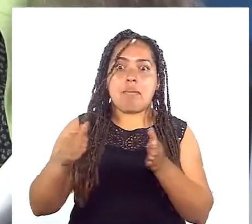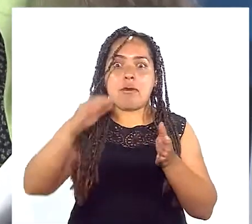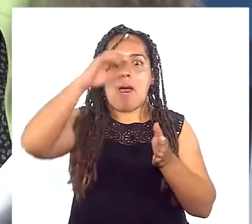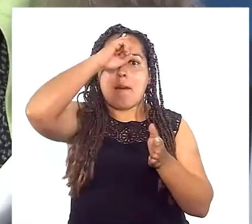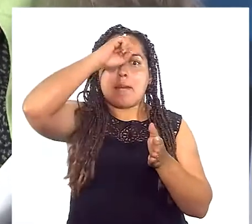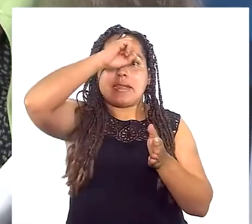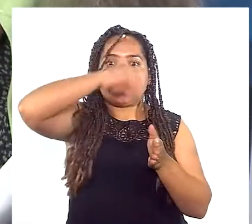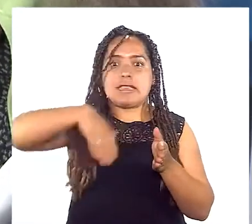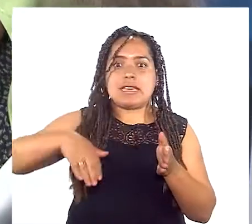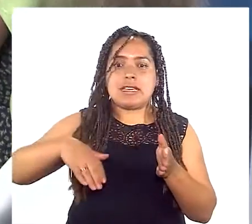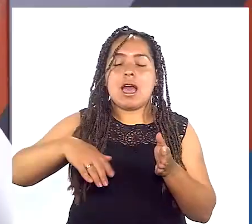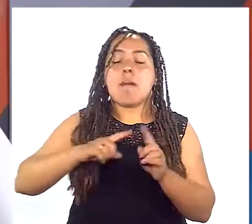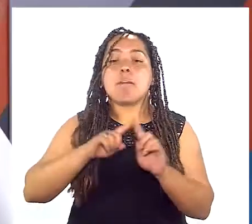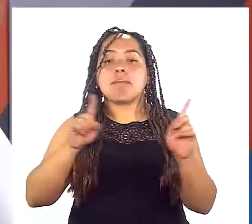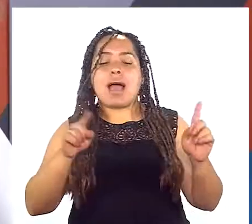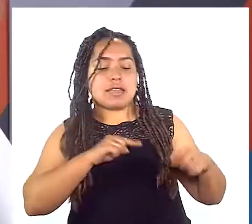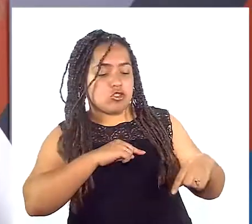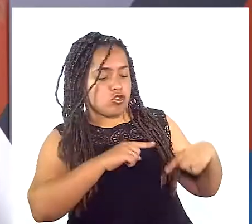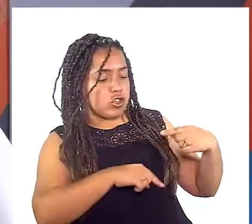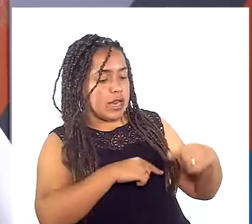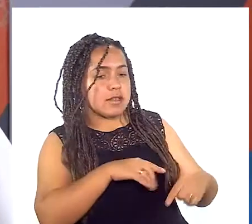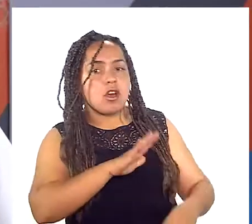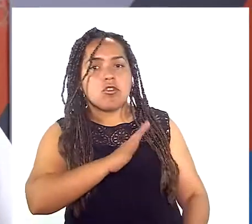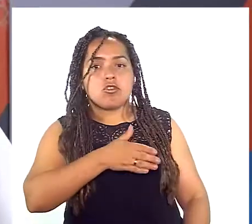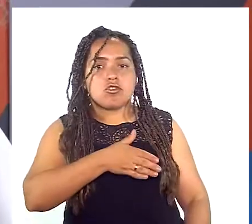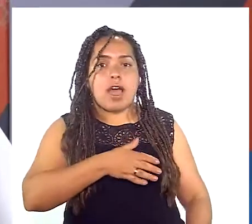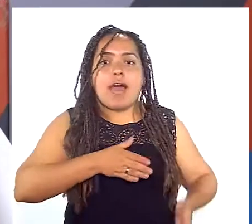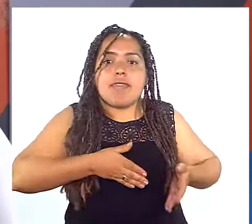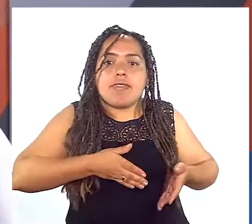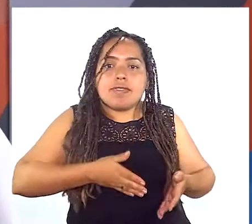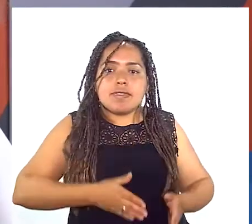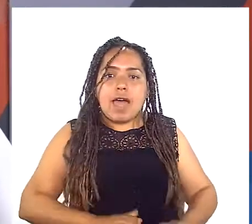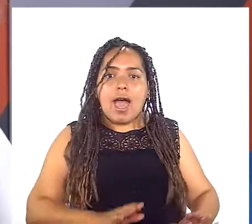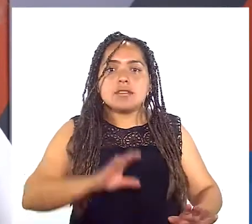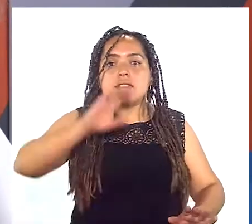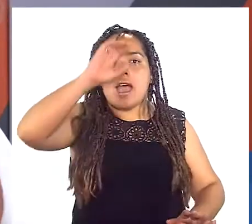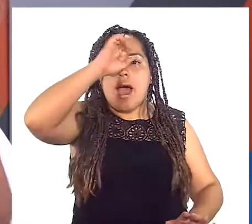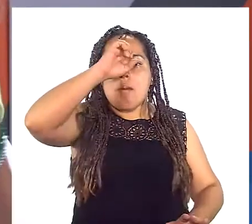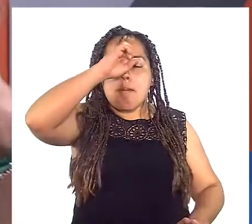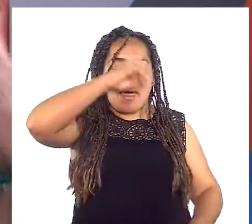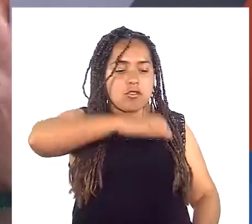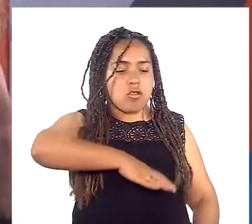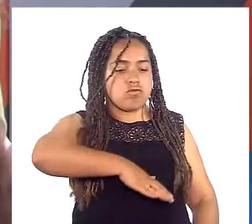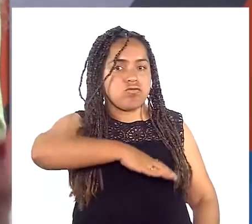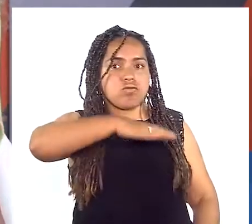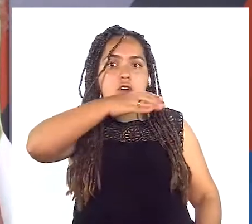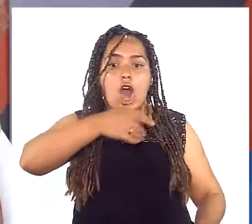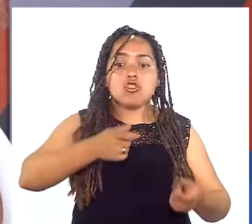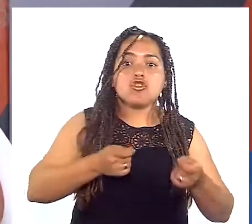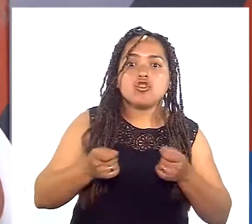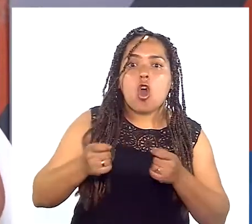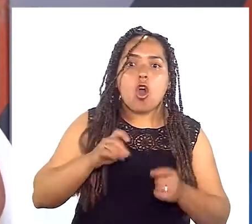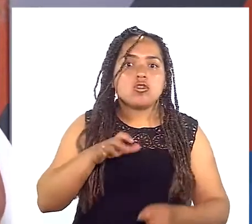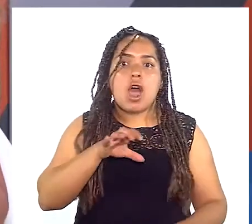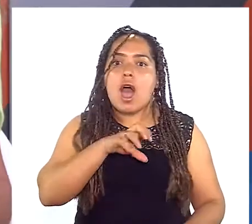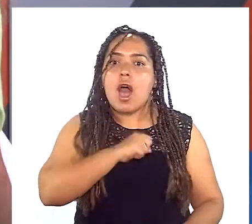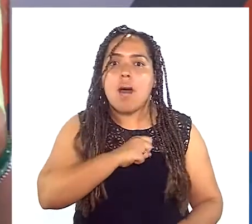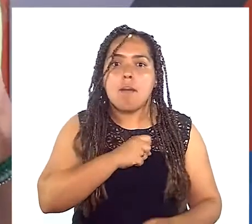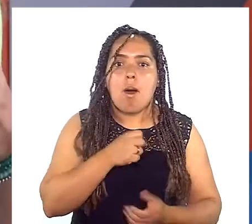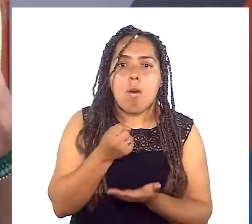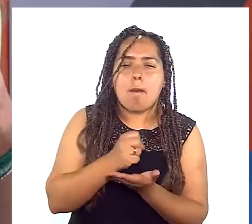virando tecnológicos, né? Mas essa geração já nasce assim. Primeiro pelos jogos, que a maioria das crianças adora,